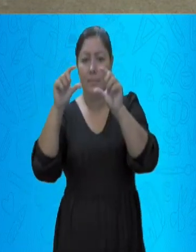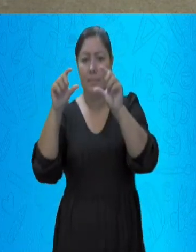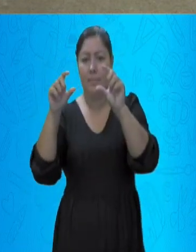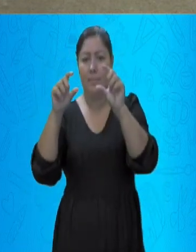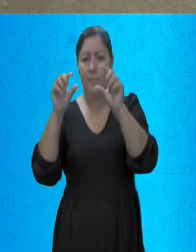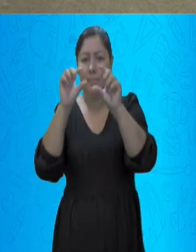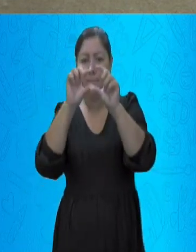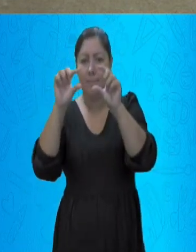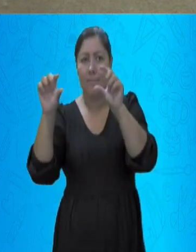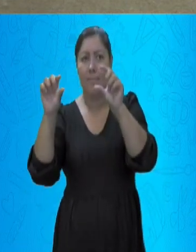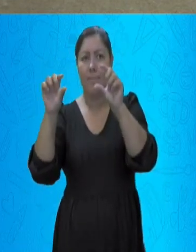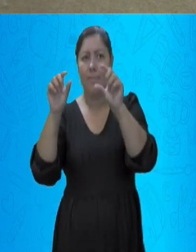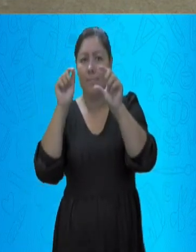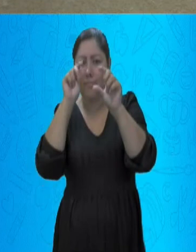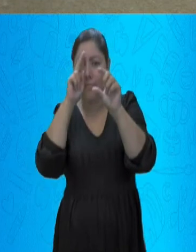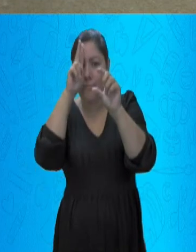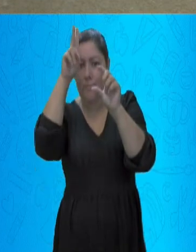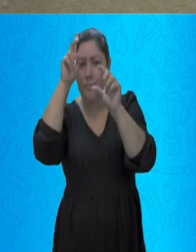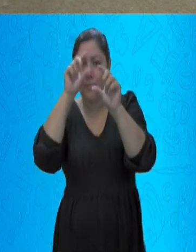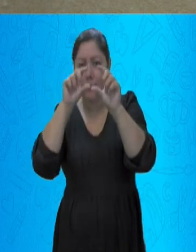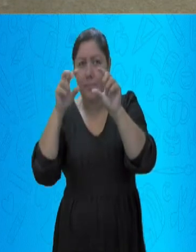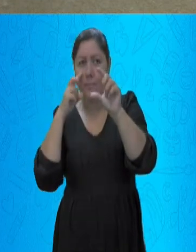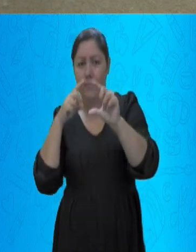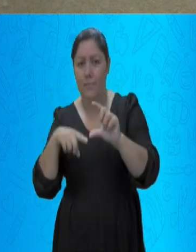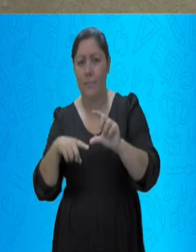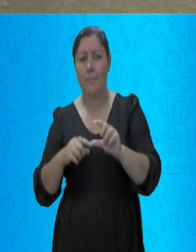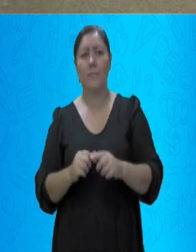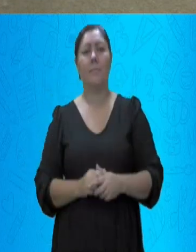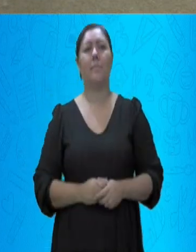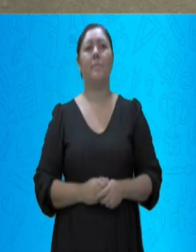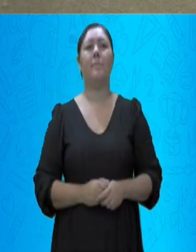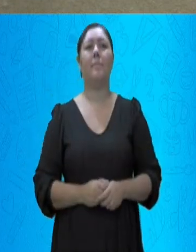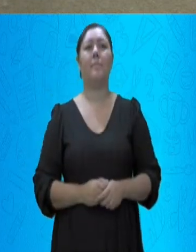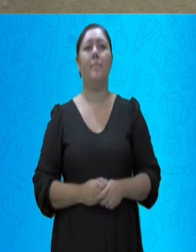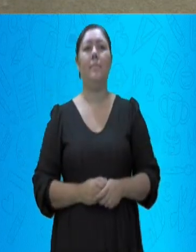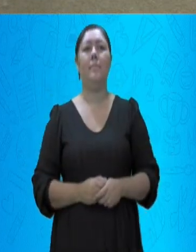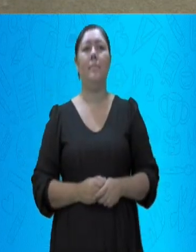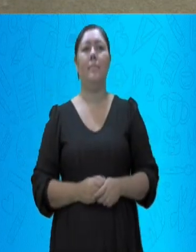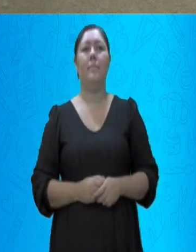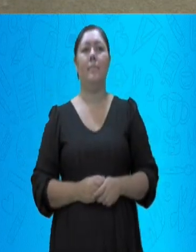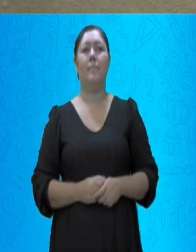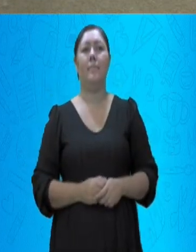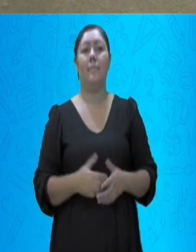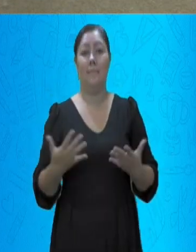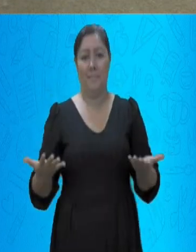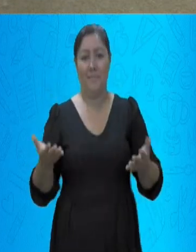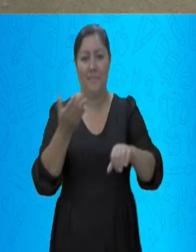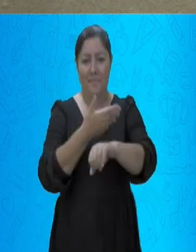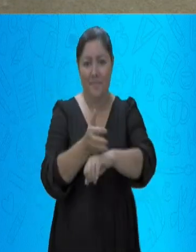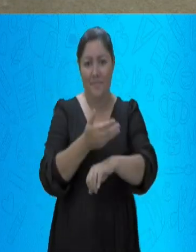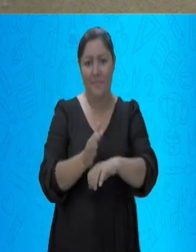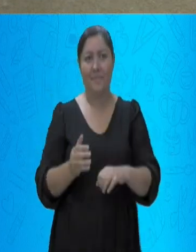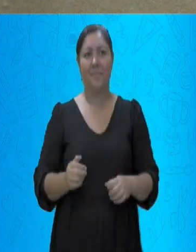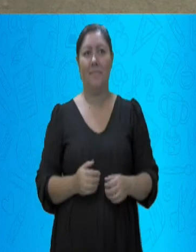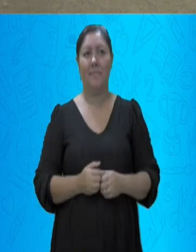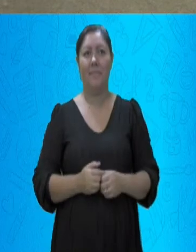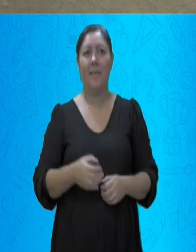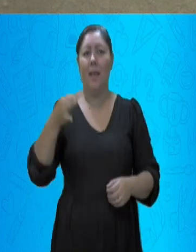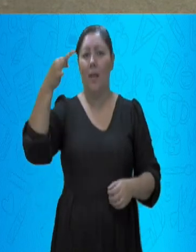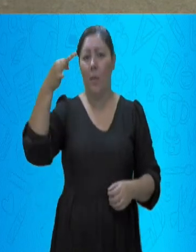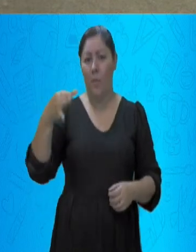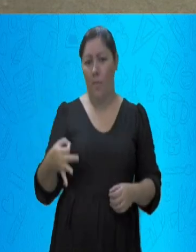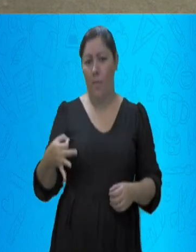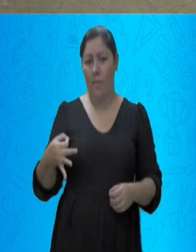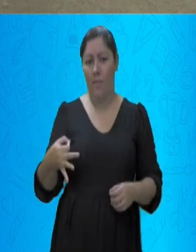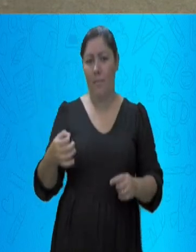palavras são antônimas, ok? Agora vamos praticar. Correto. Quais das